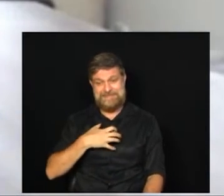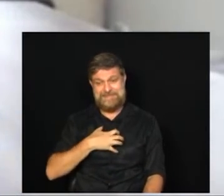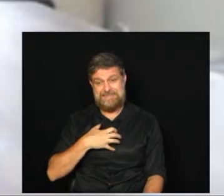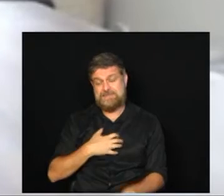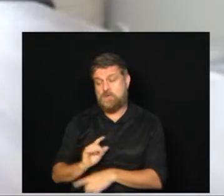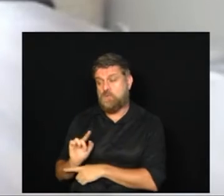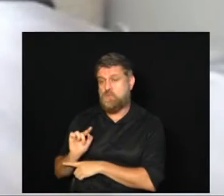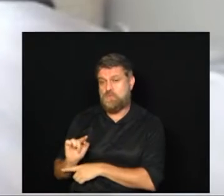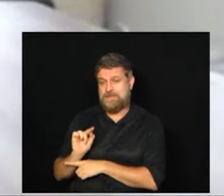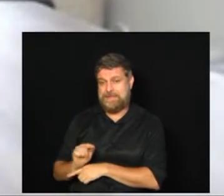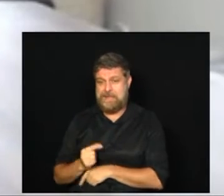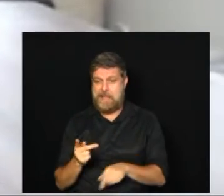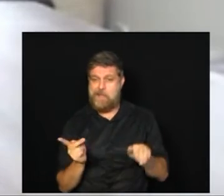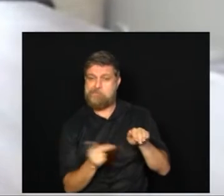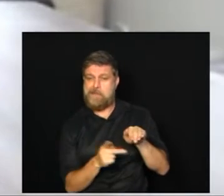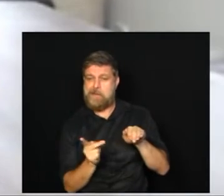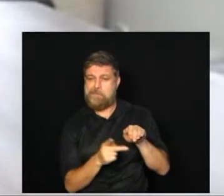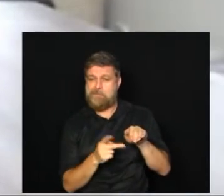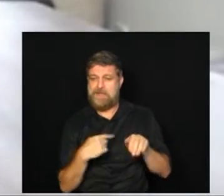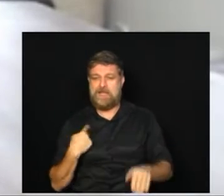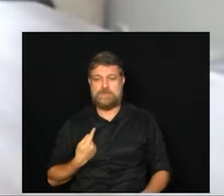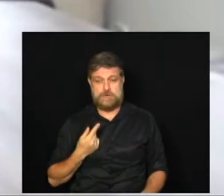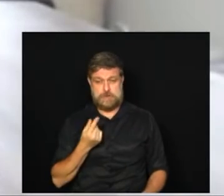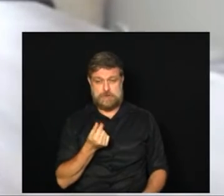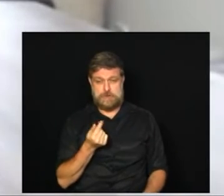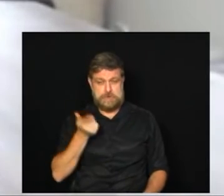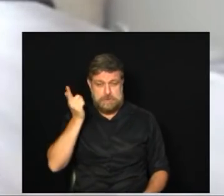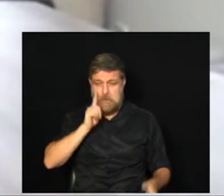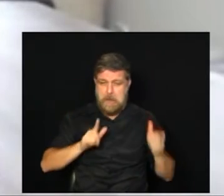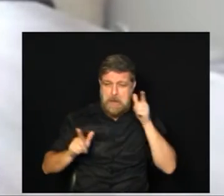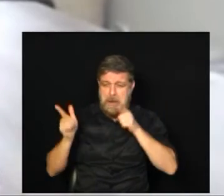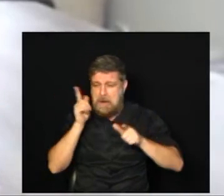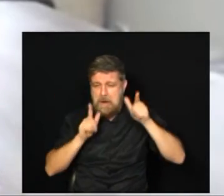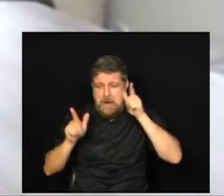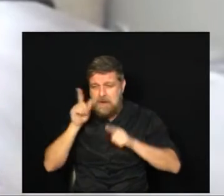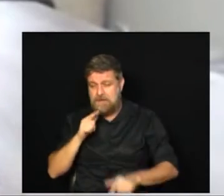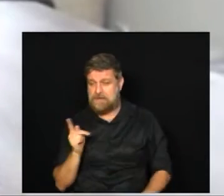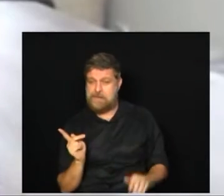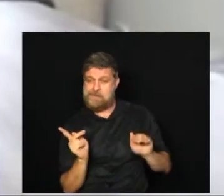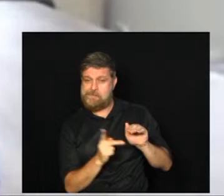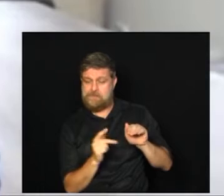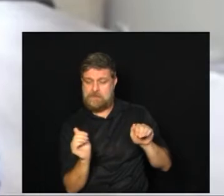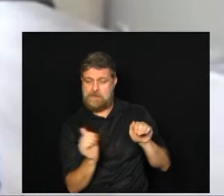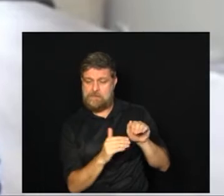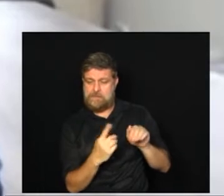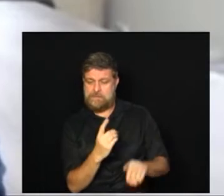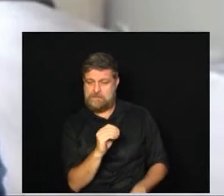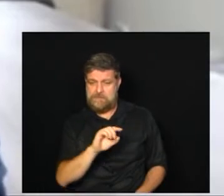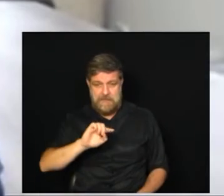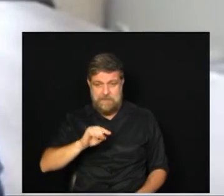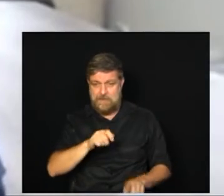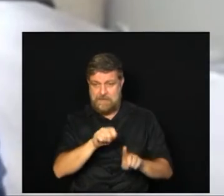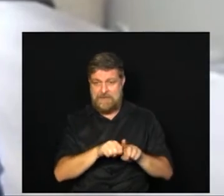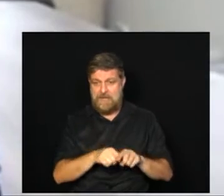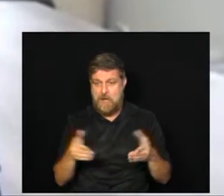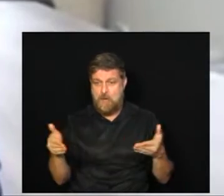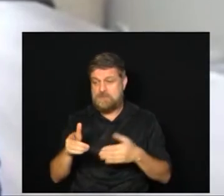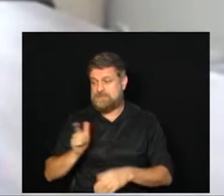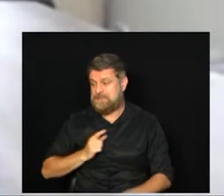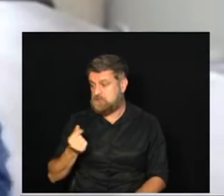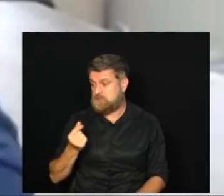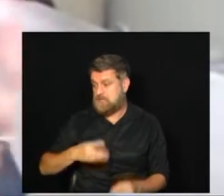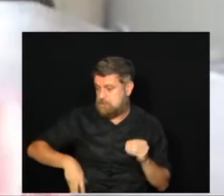Antigamente, você conseguia na caderneta de poupança ter uma rentabilidade acima da inflação, você tem a liquidez rápida, né? Você